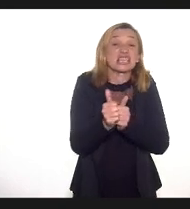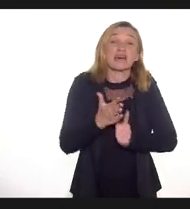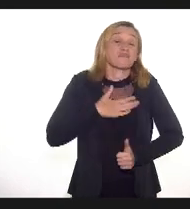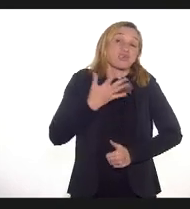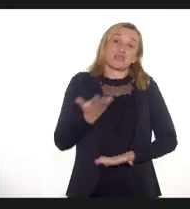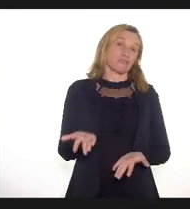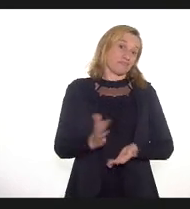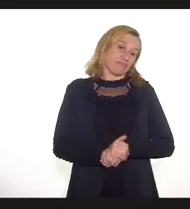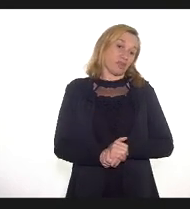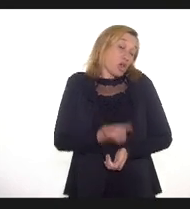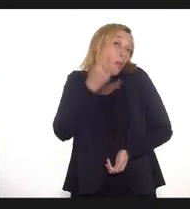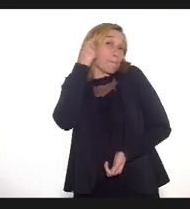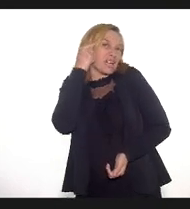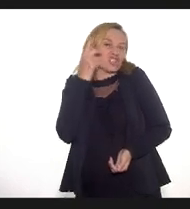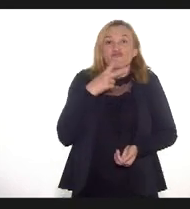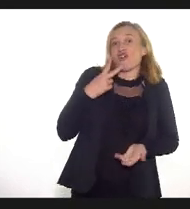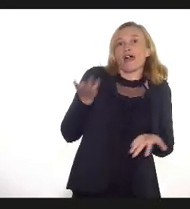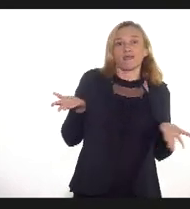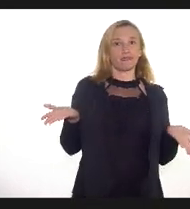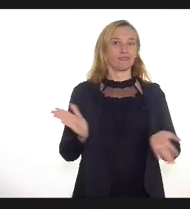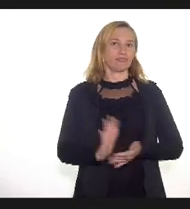o que eu penso, o que eu falo.